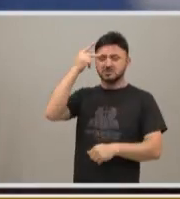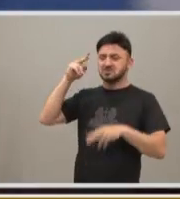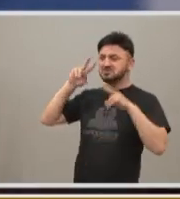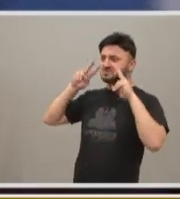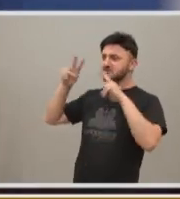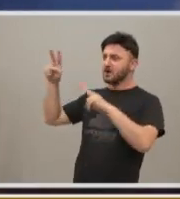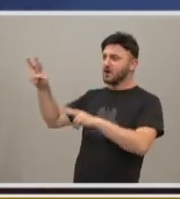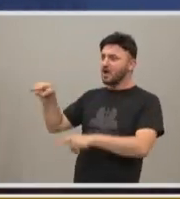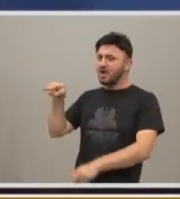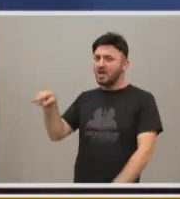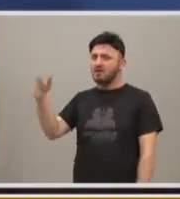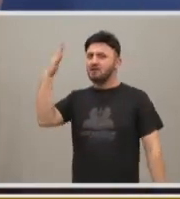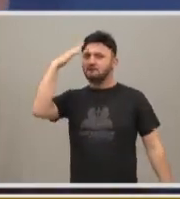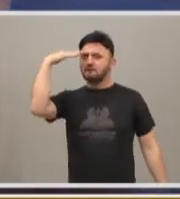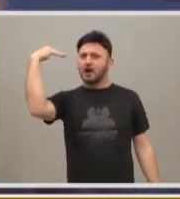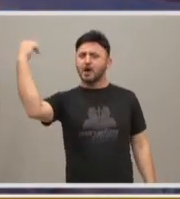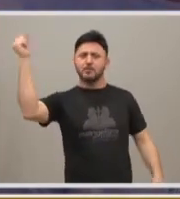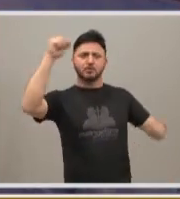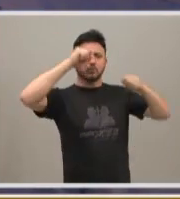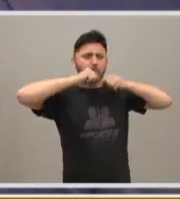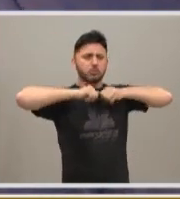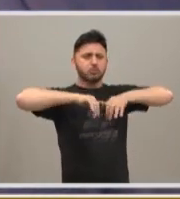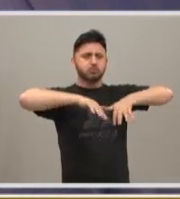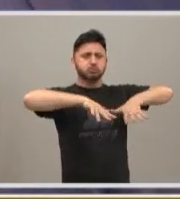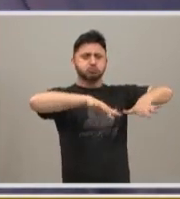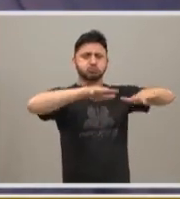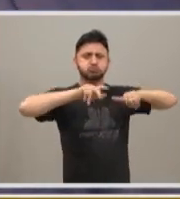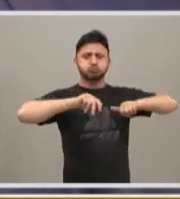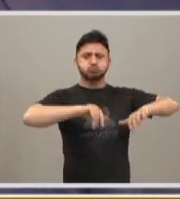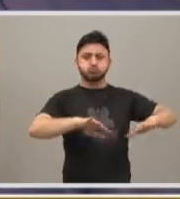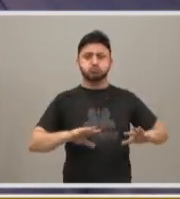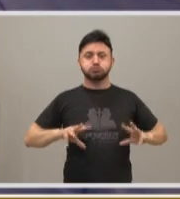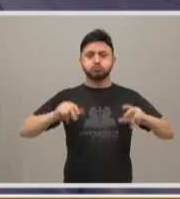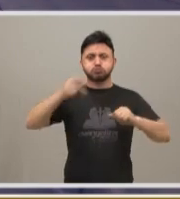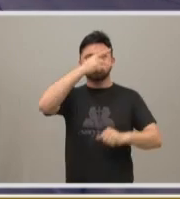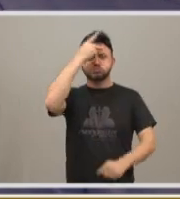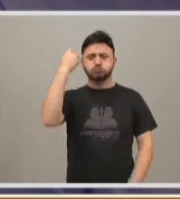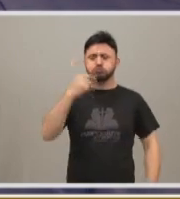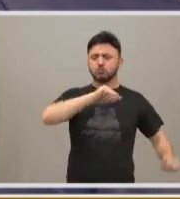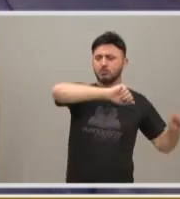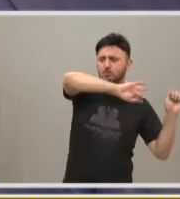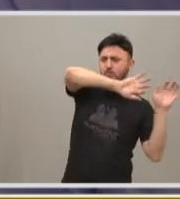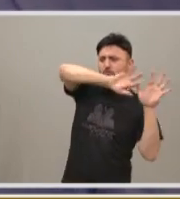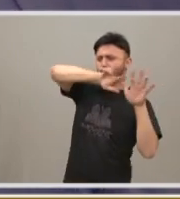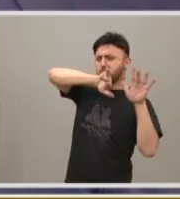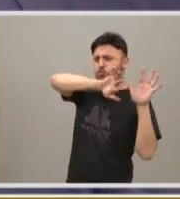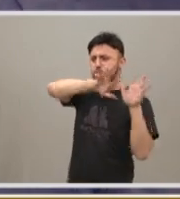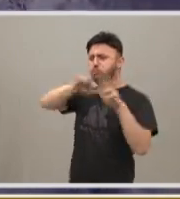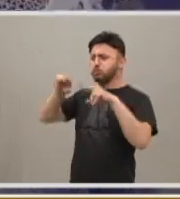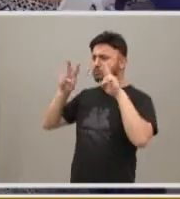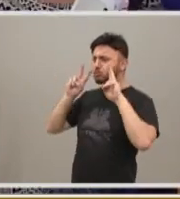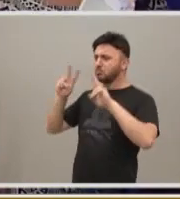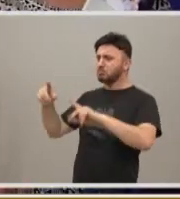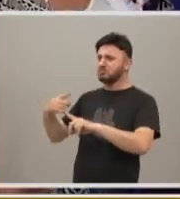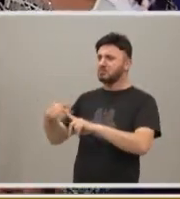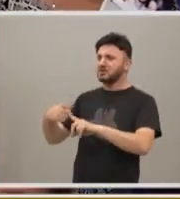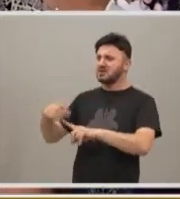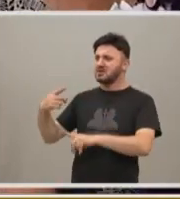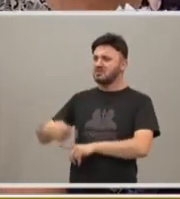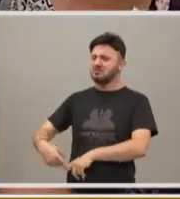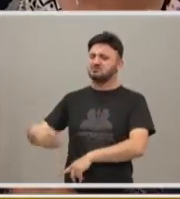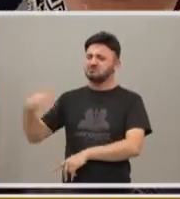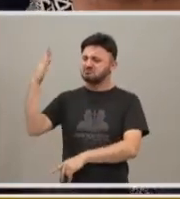Sua fama se espalhou e todos vinham ver o fenômeno de